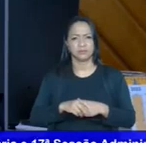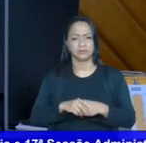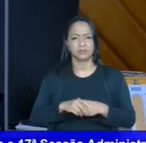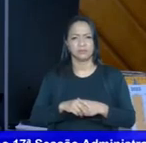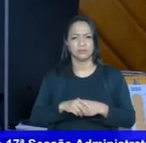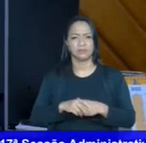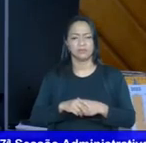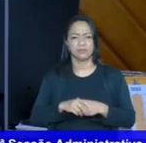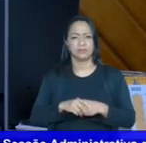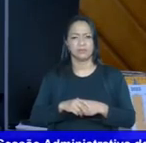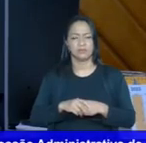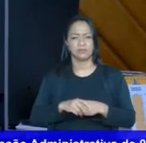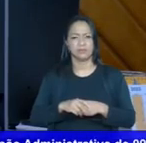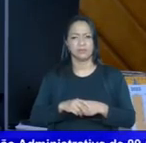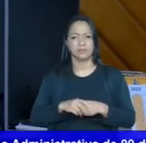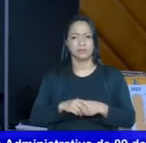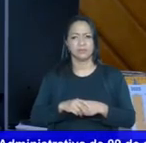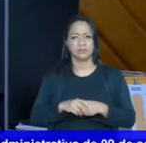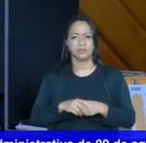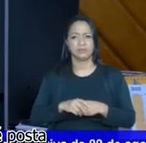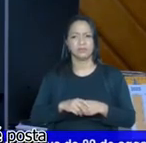a distribuição do ônus da prova.